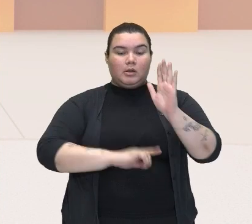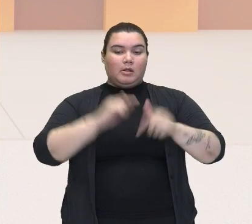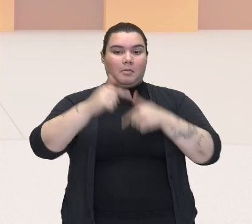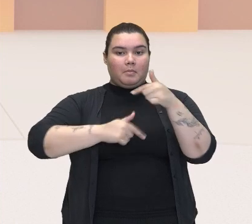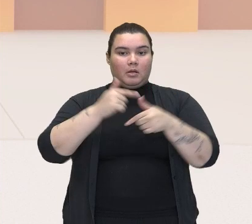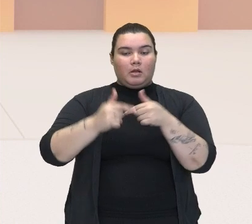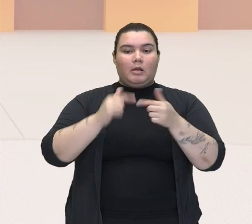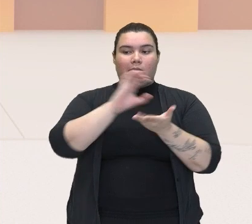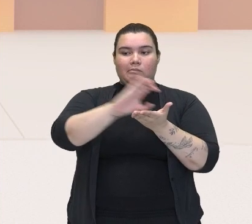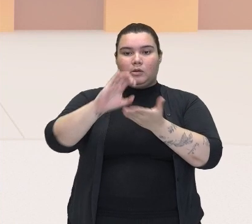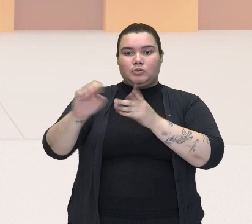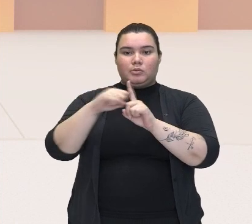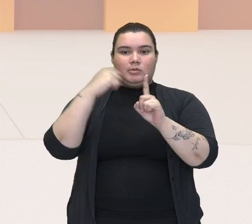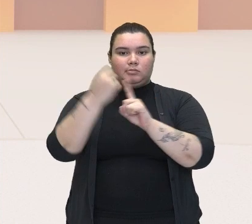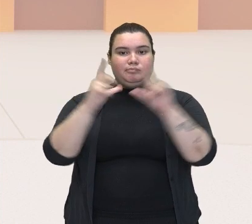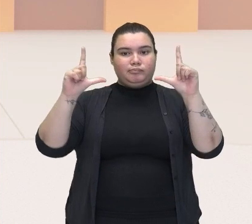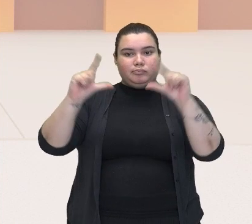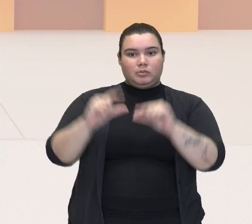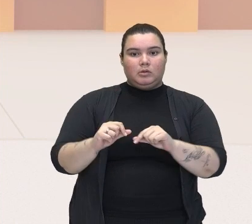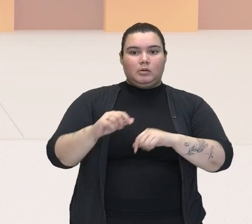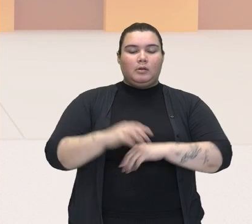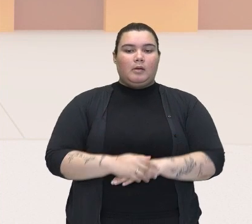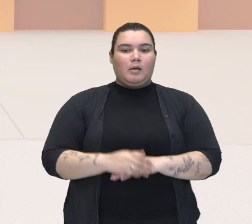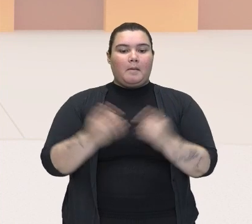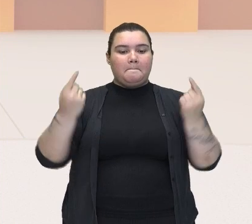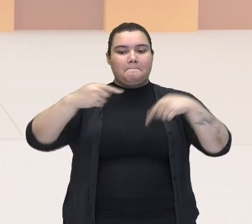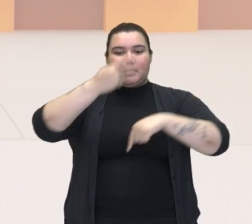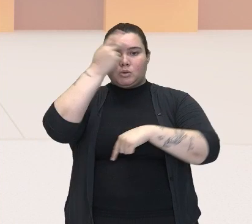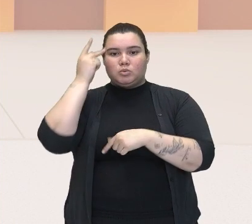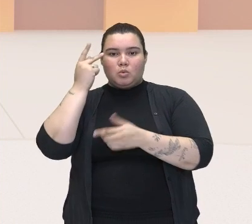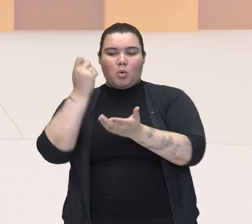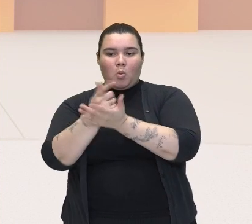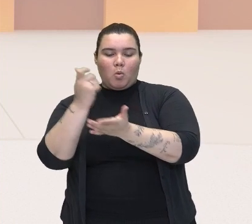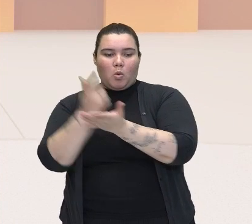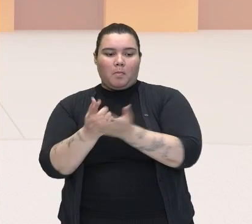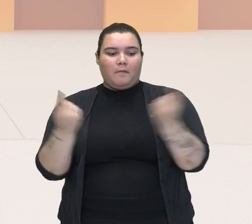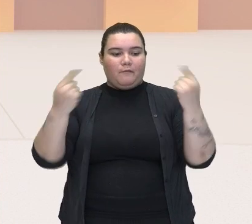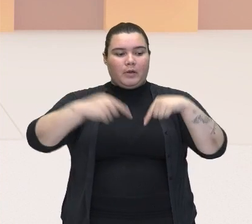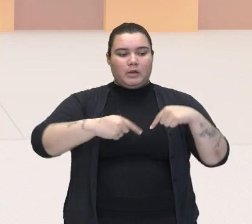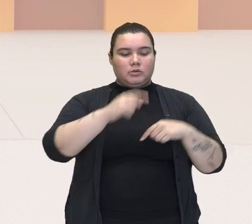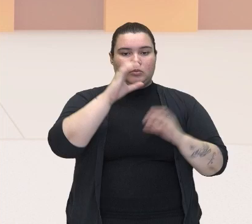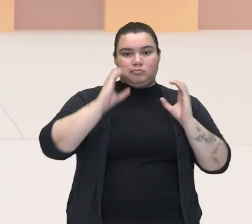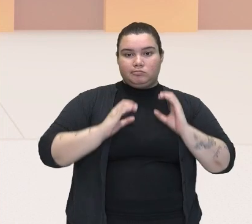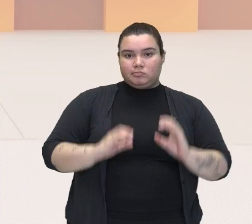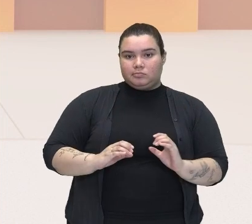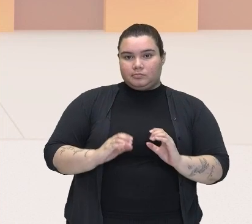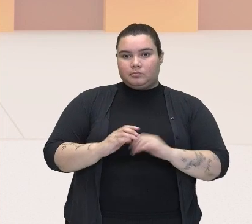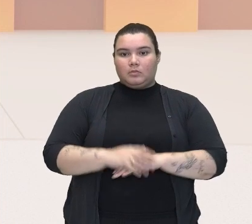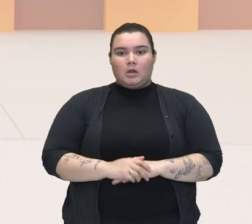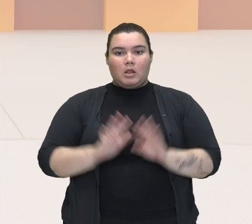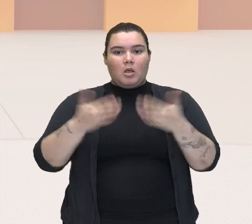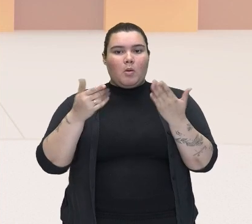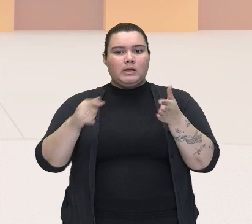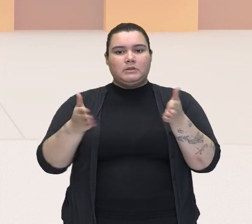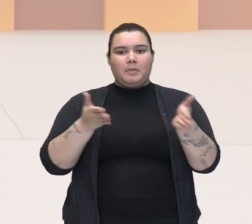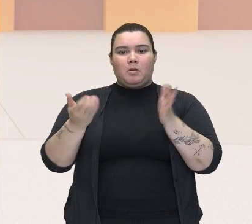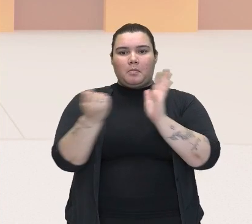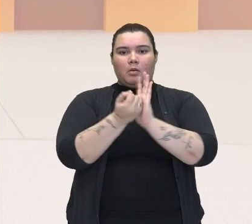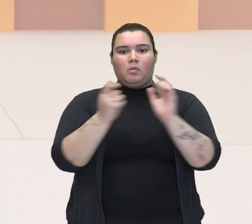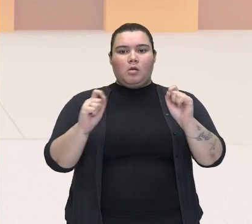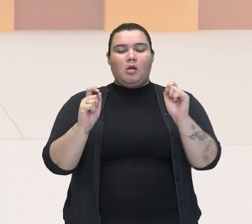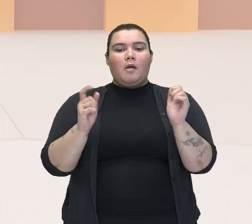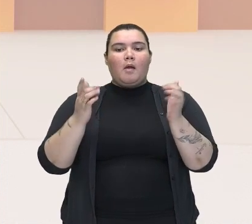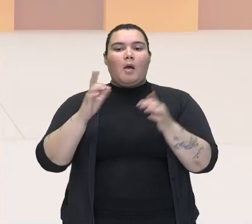na área social, consumidores versus cidadãos, evento que marca seu enfraquecimento,